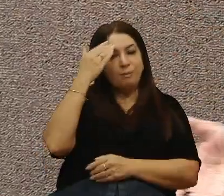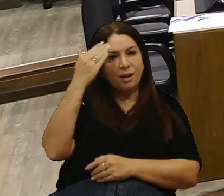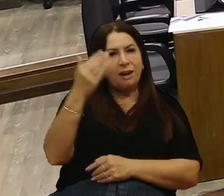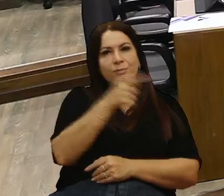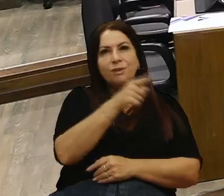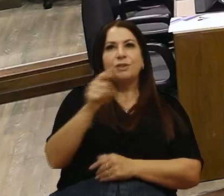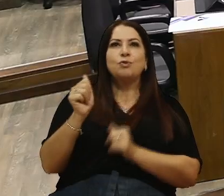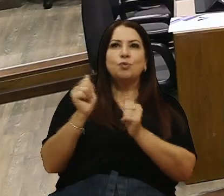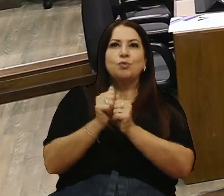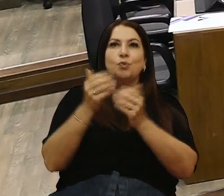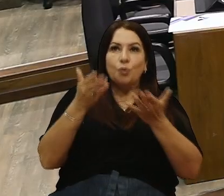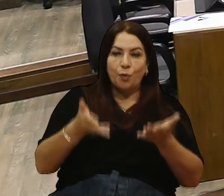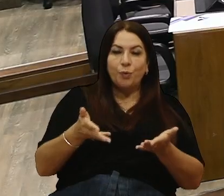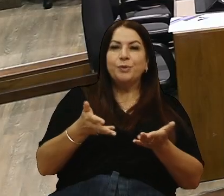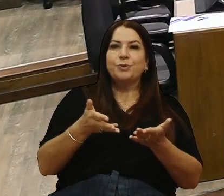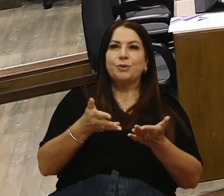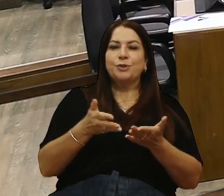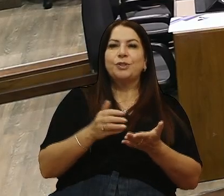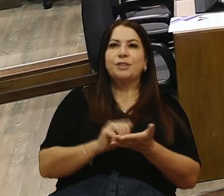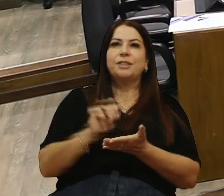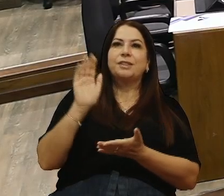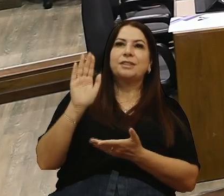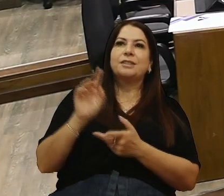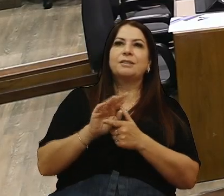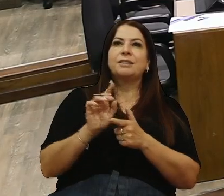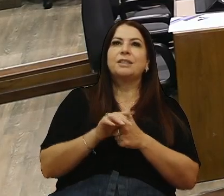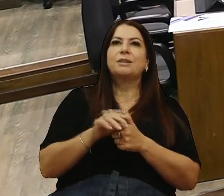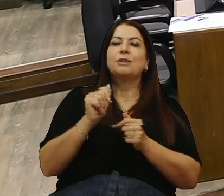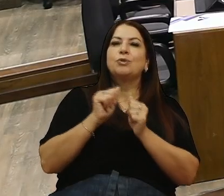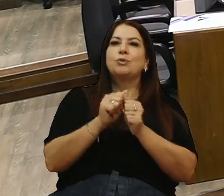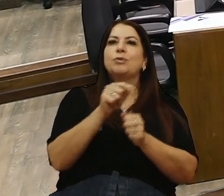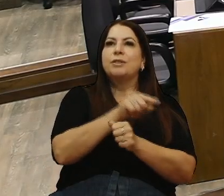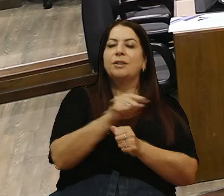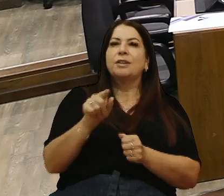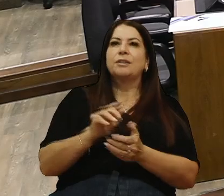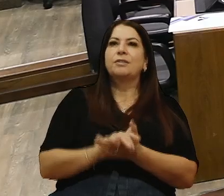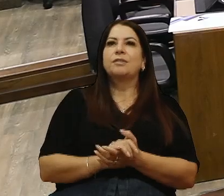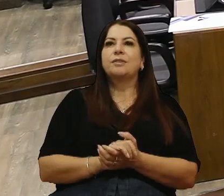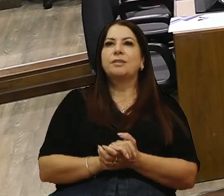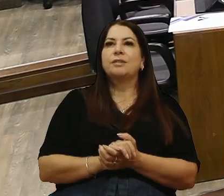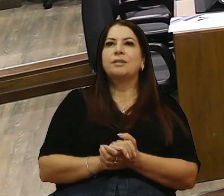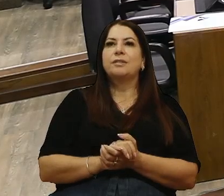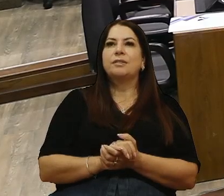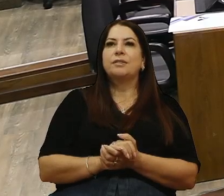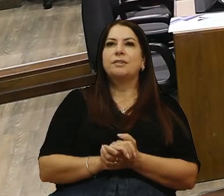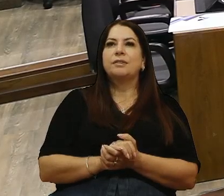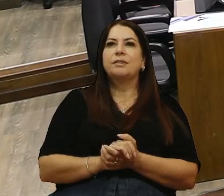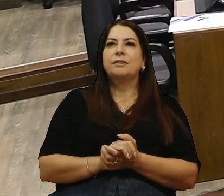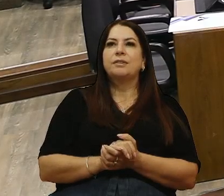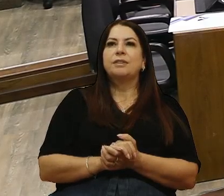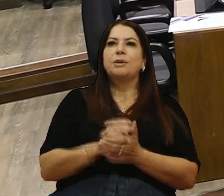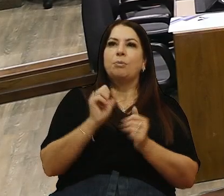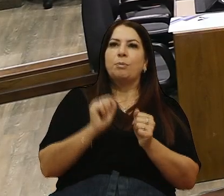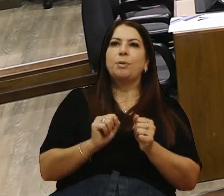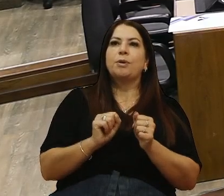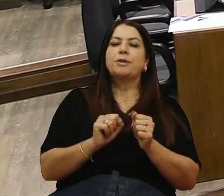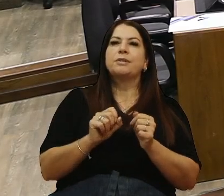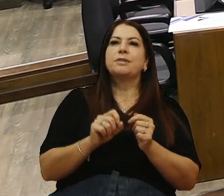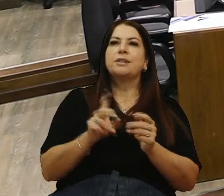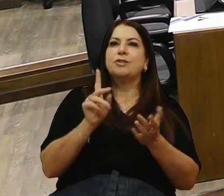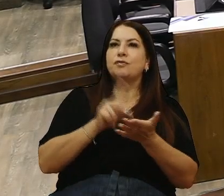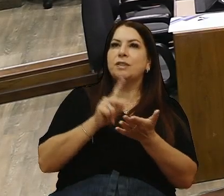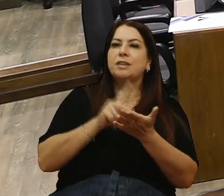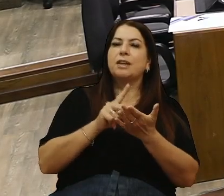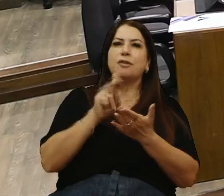por estarem conosco hoje, para ouvir também, para estar aqui conosco, para que a gente possa